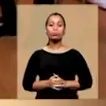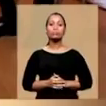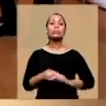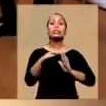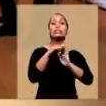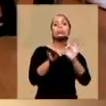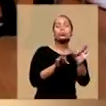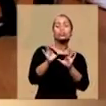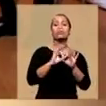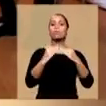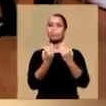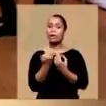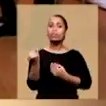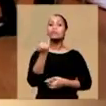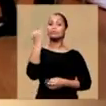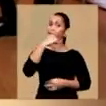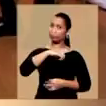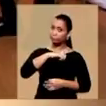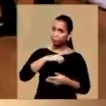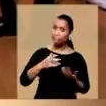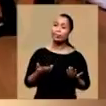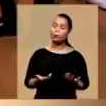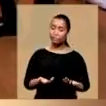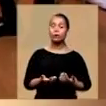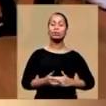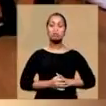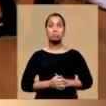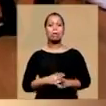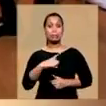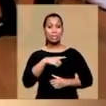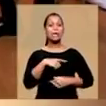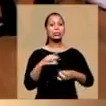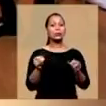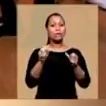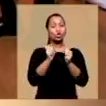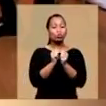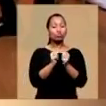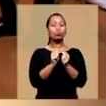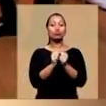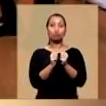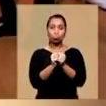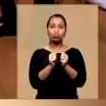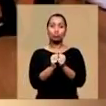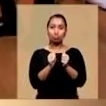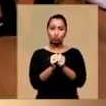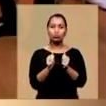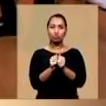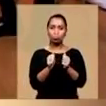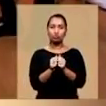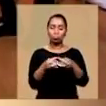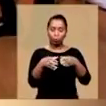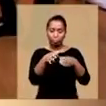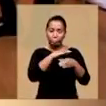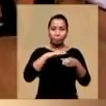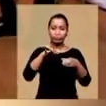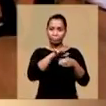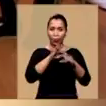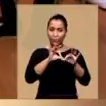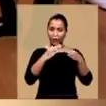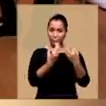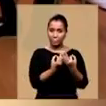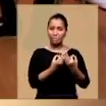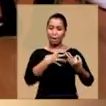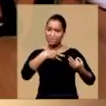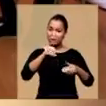Esse planejamento familiar é importante, né? É muito importante. Tem que fazer parte da educação financeira para os